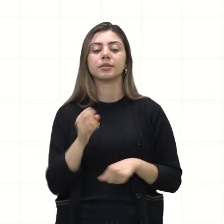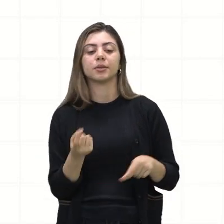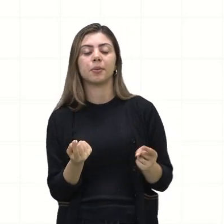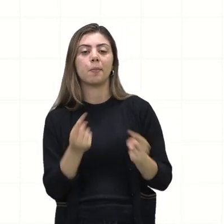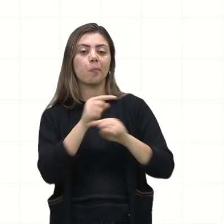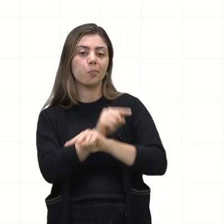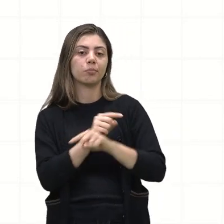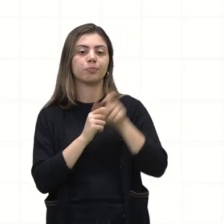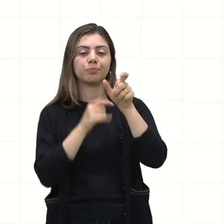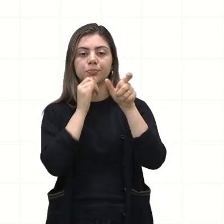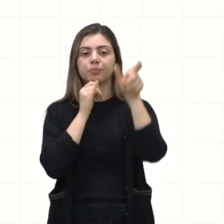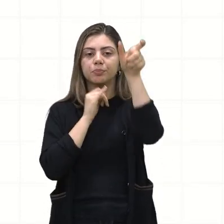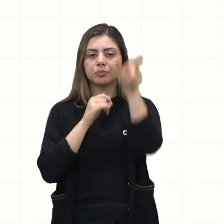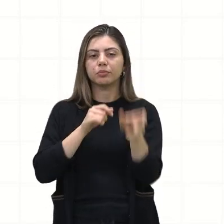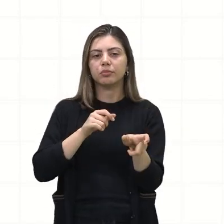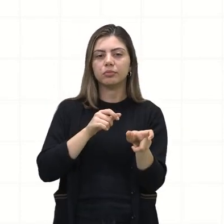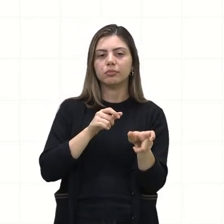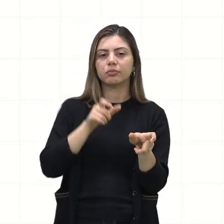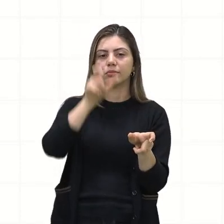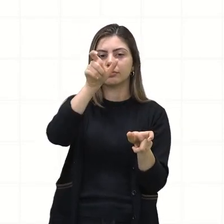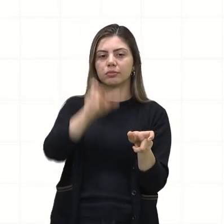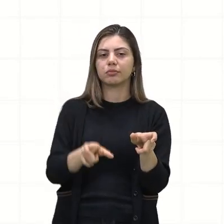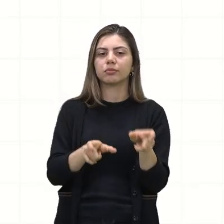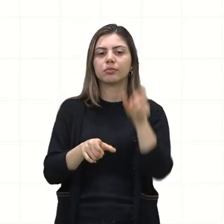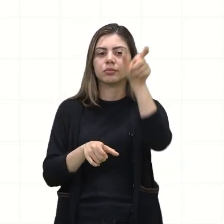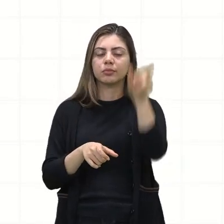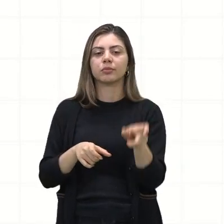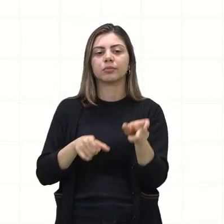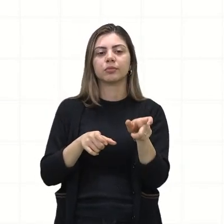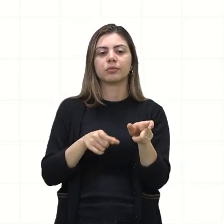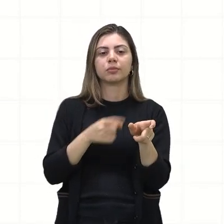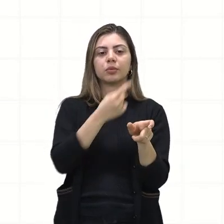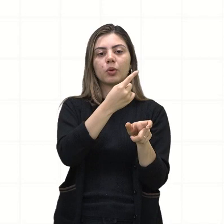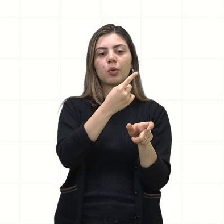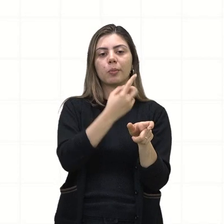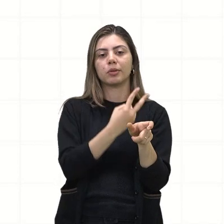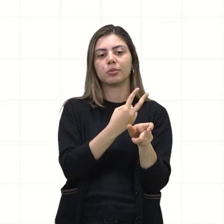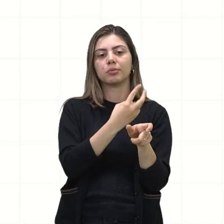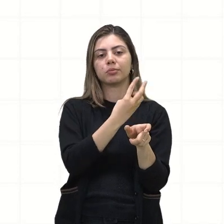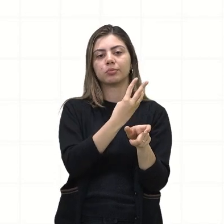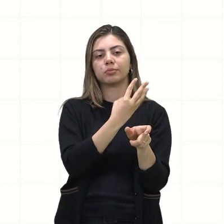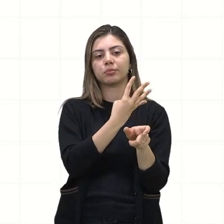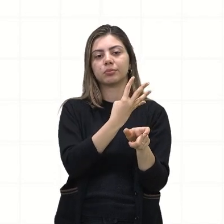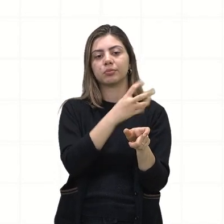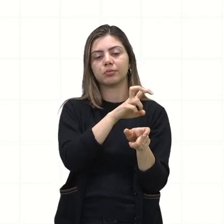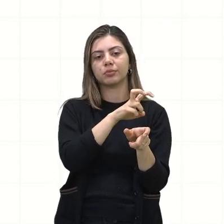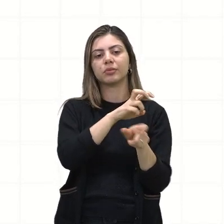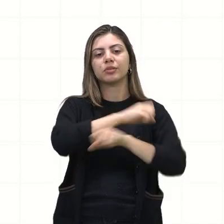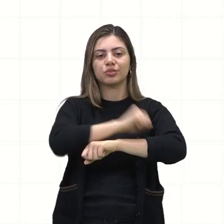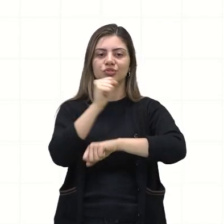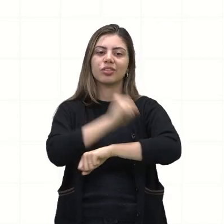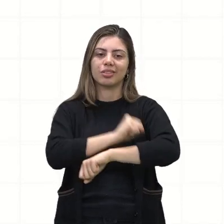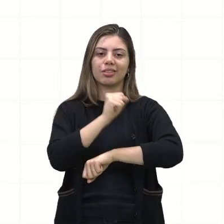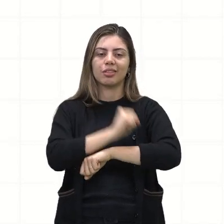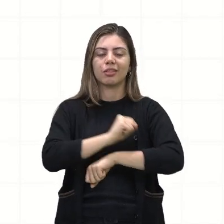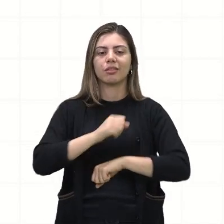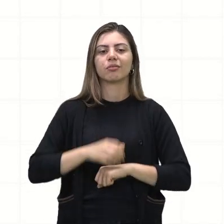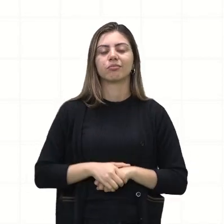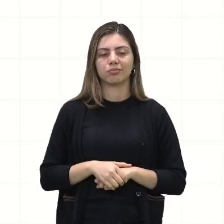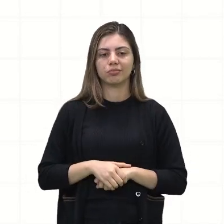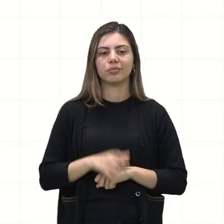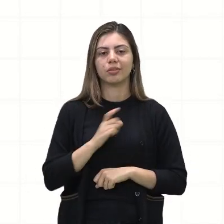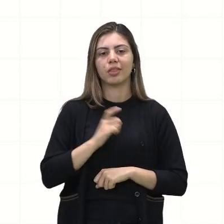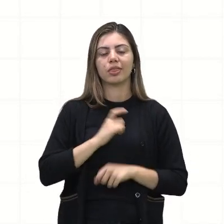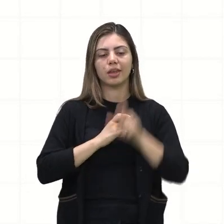as colunas, nós temos aqui 1, 2, 3, 4, 5 janelas em